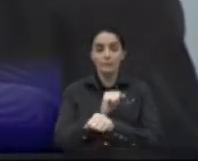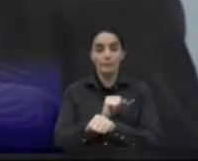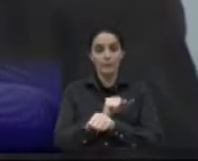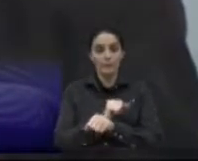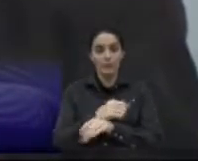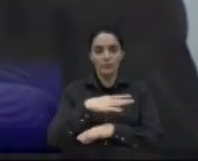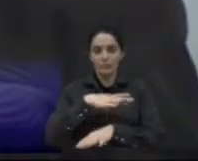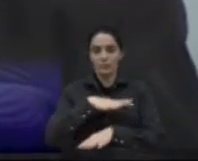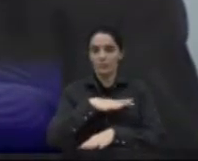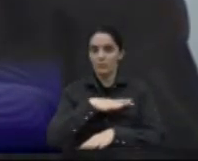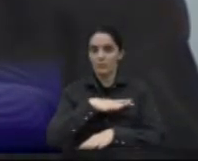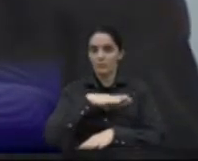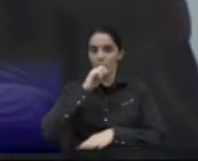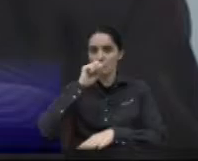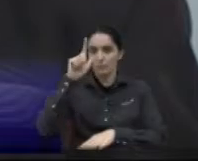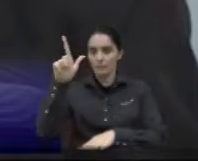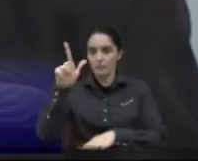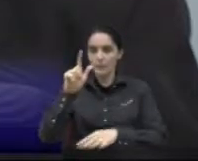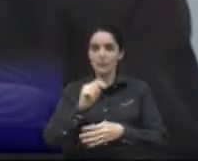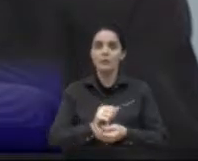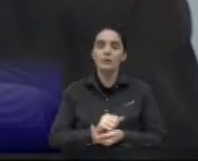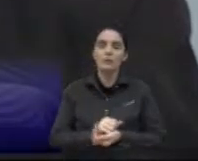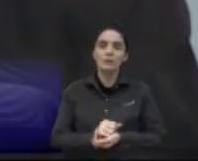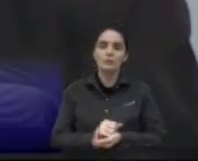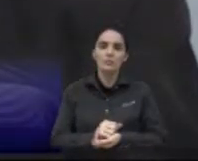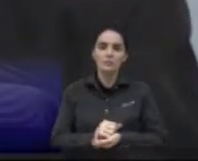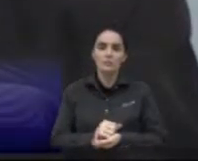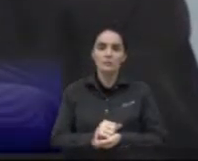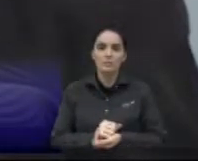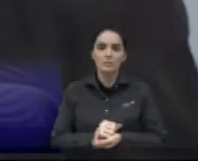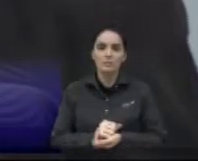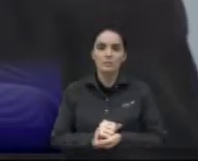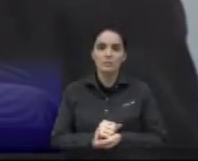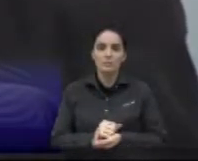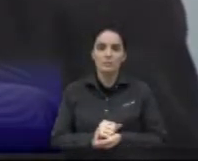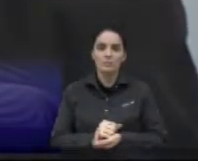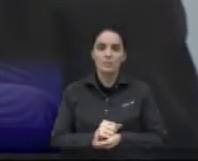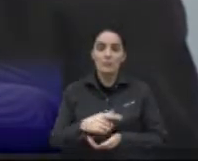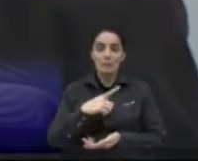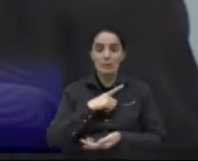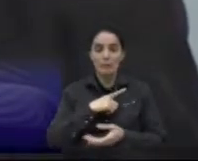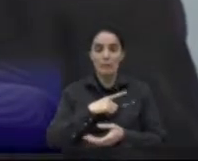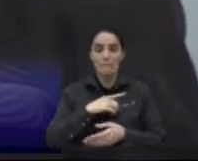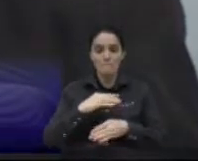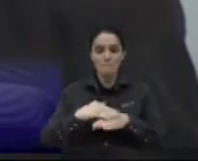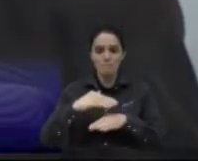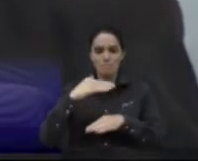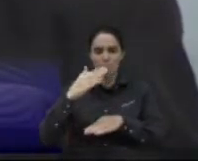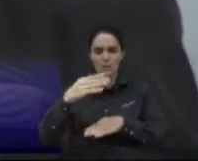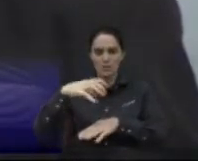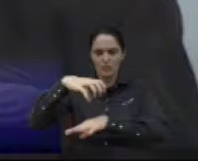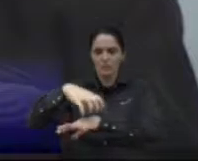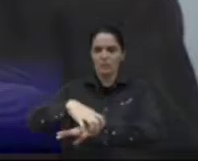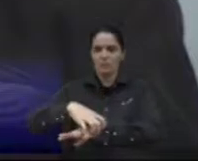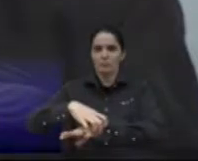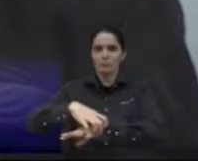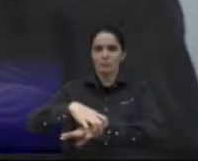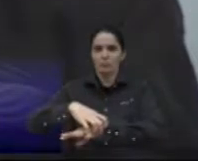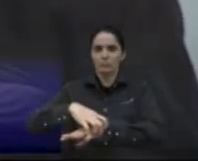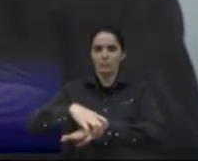cidade dê linha de instalar mais centros de saúde por toda essa cidade.